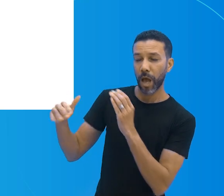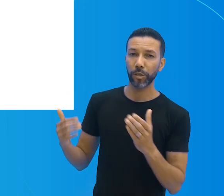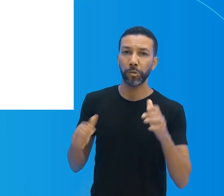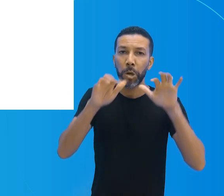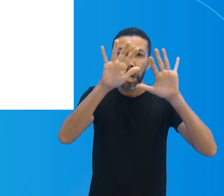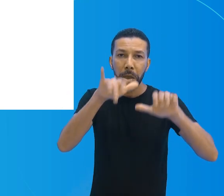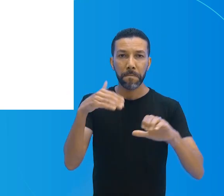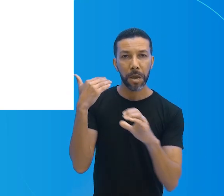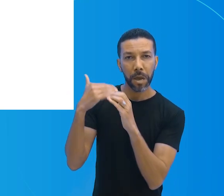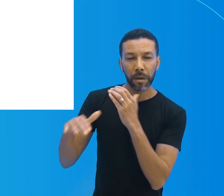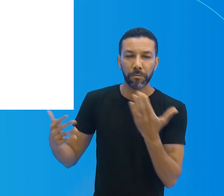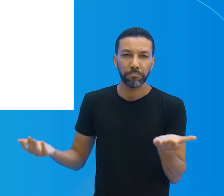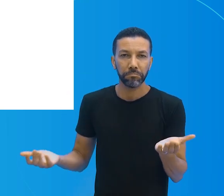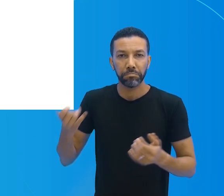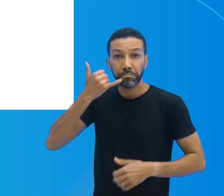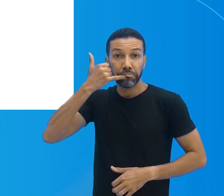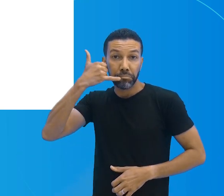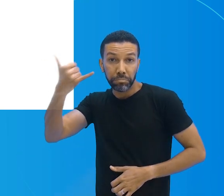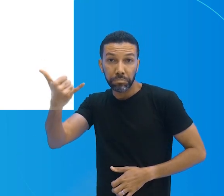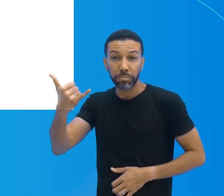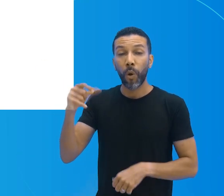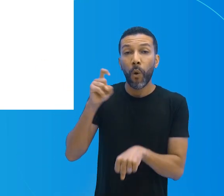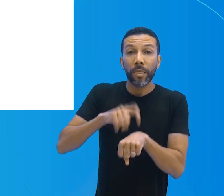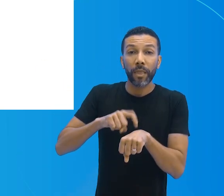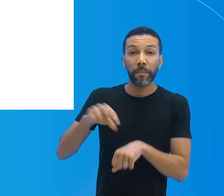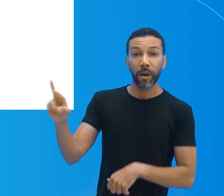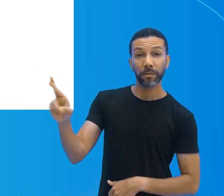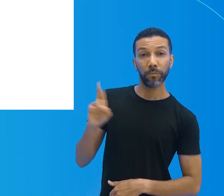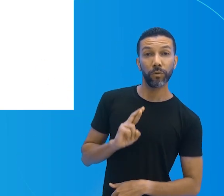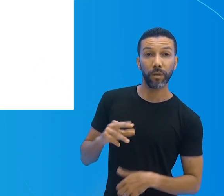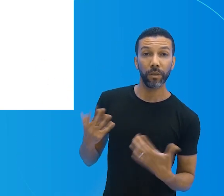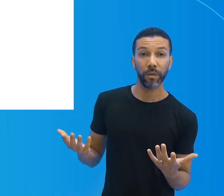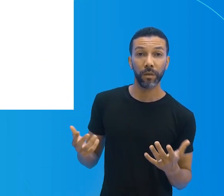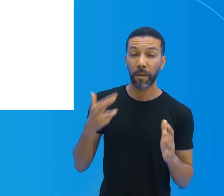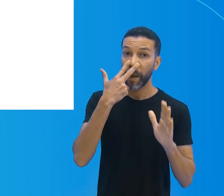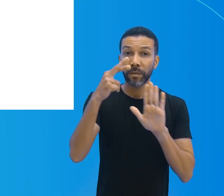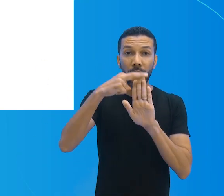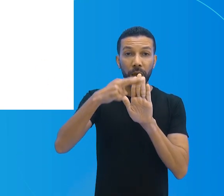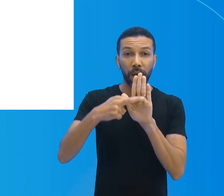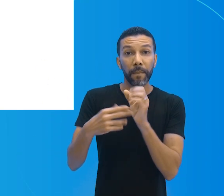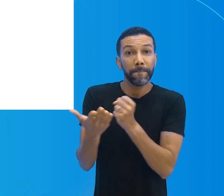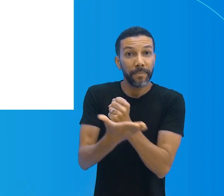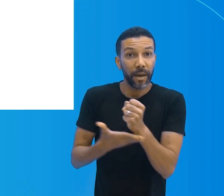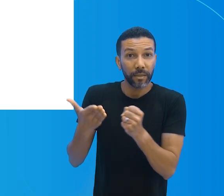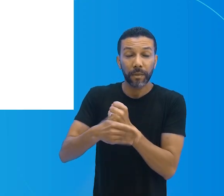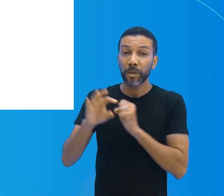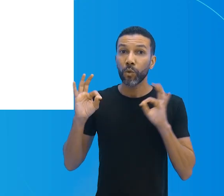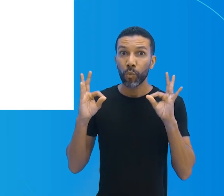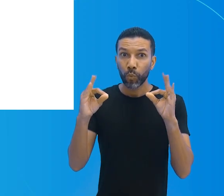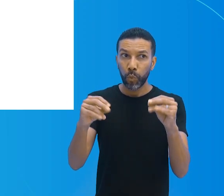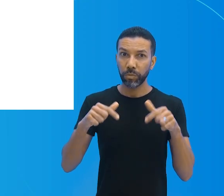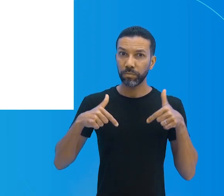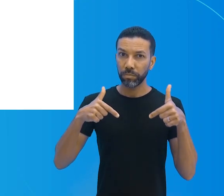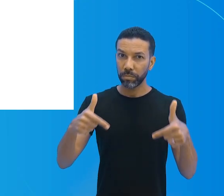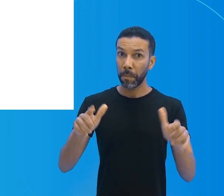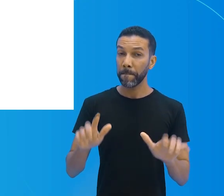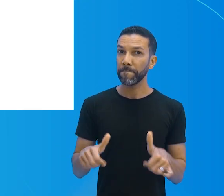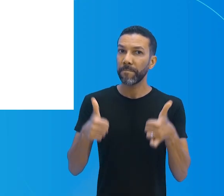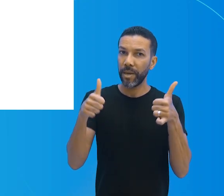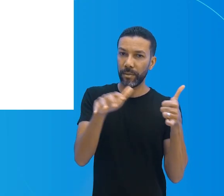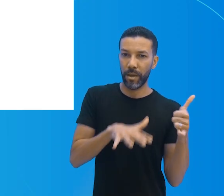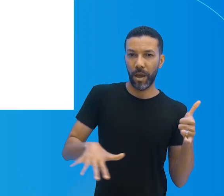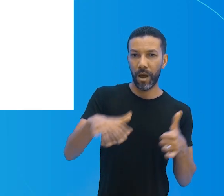servidor tem que dar uma resposta? Então, o chefe vai estabelecer isso. São regrinhas básicas para que tudo funcione bem no PGD,